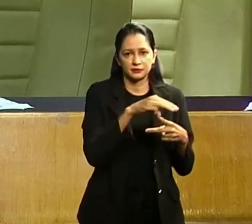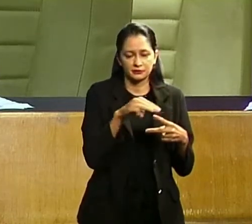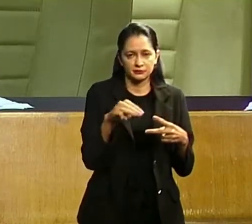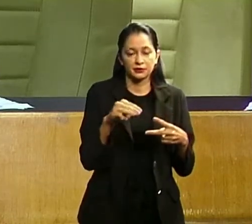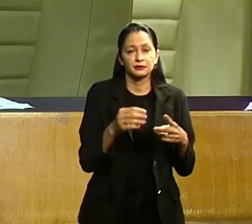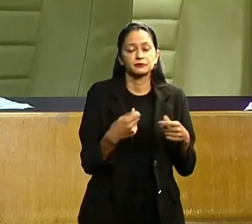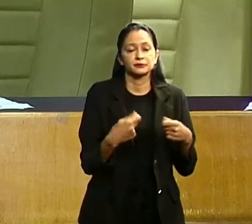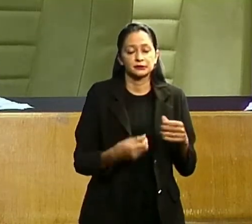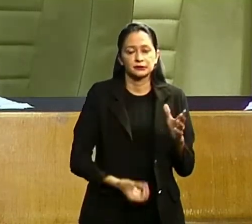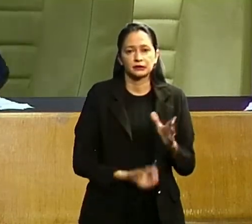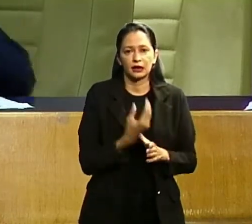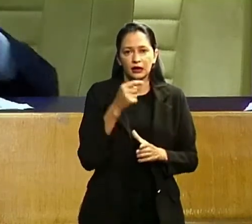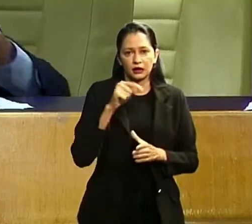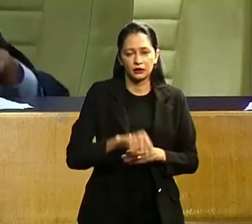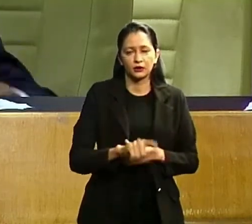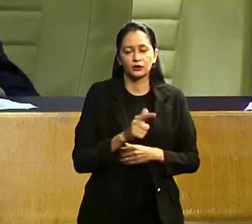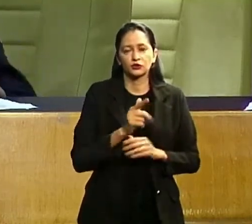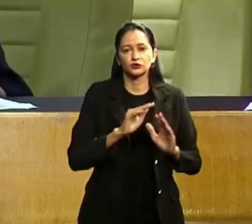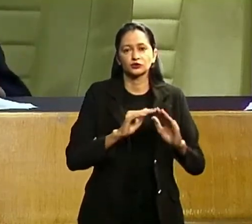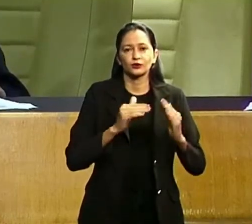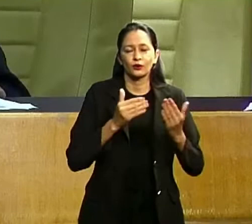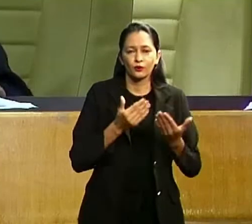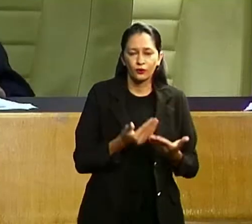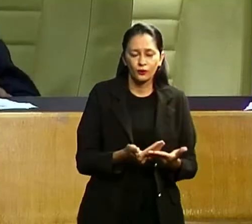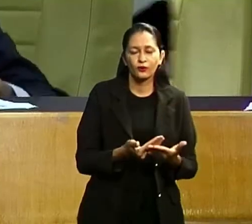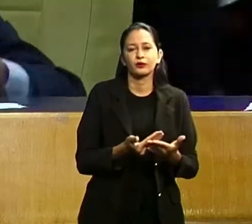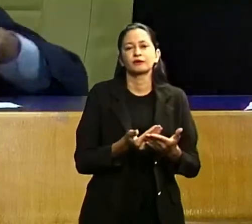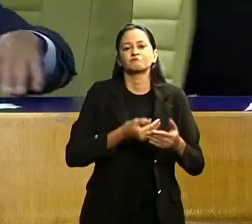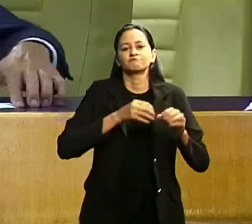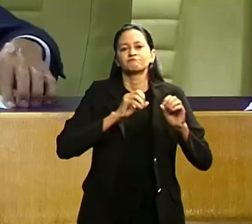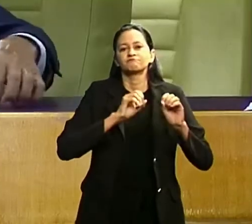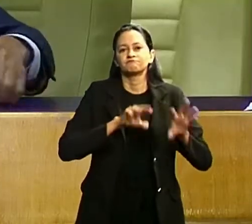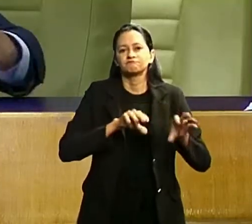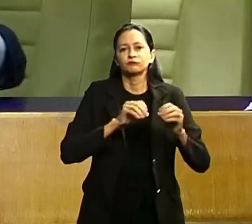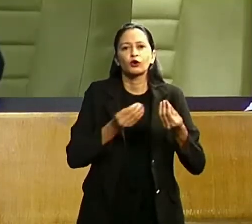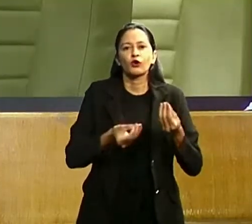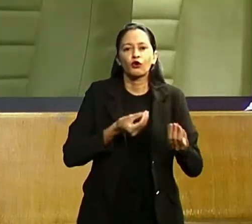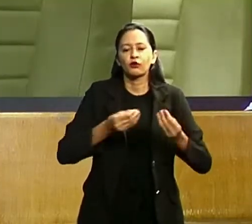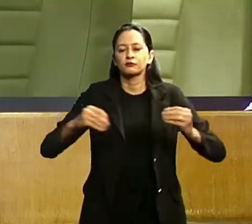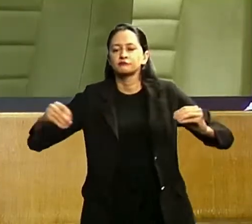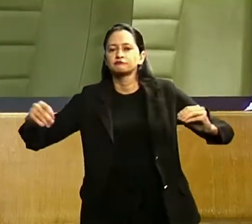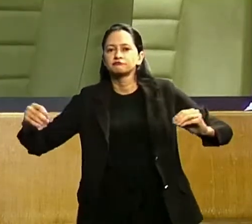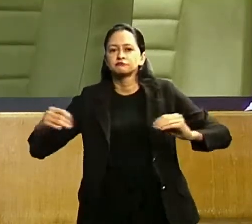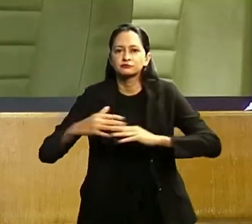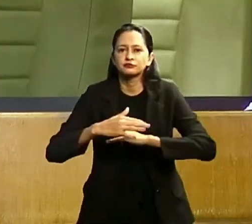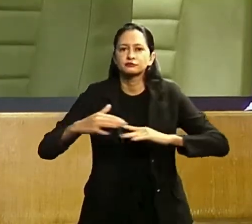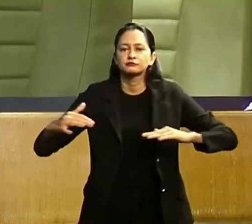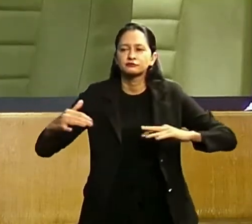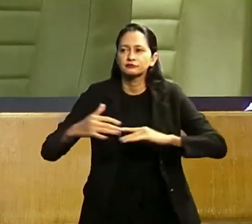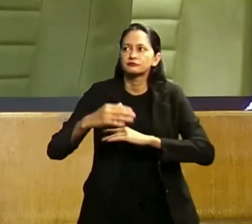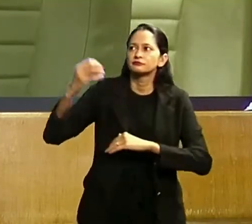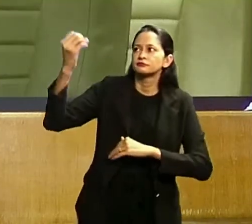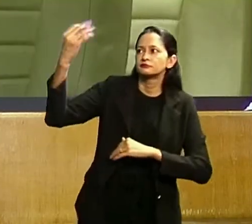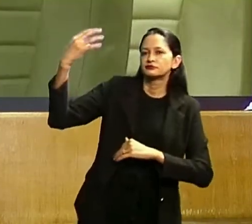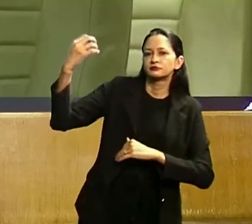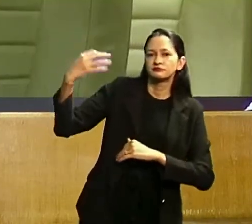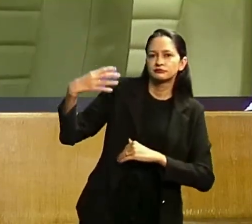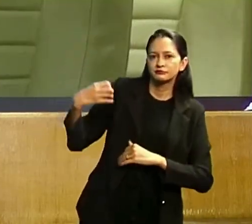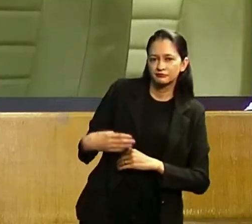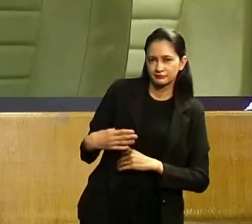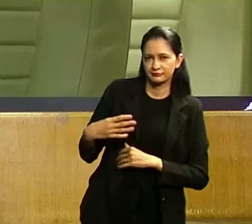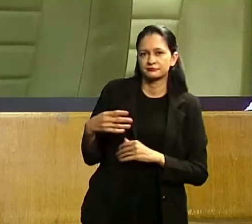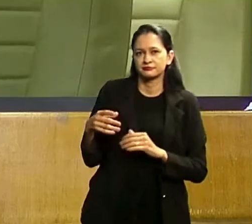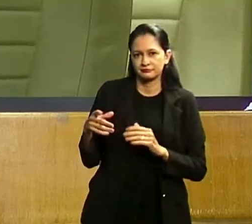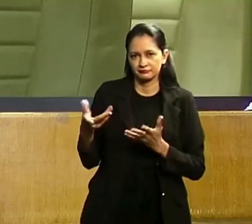a Escola Municipal de Trânsito, considerando que já há estudo para